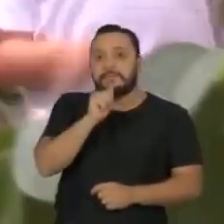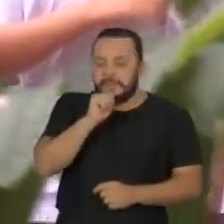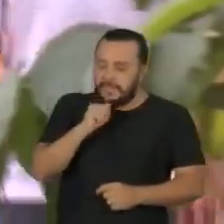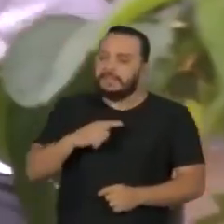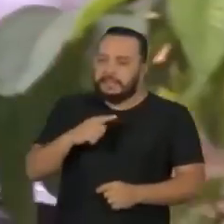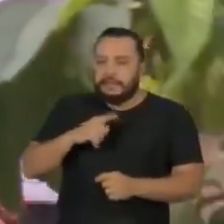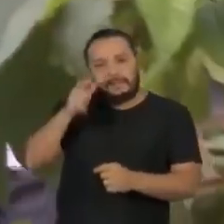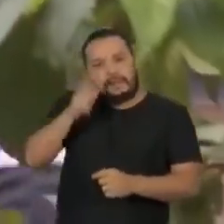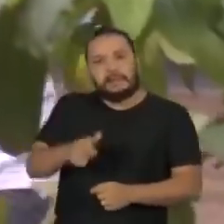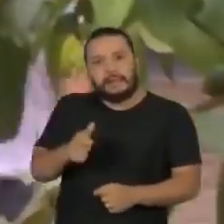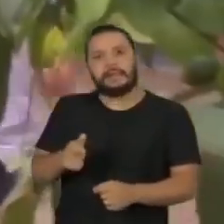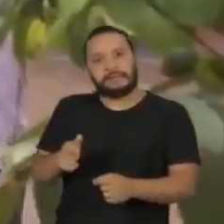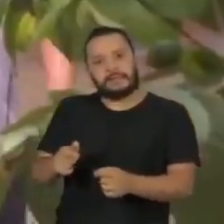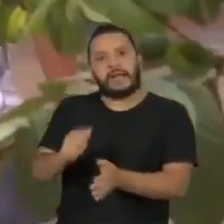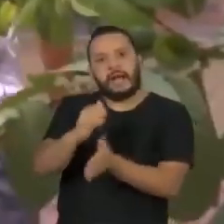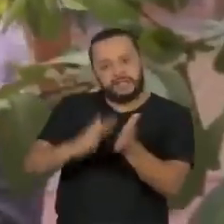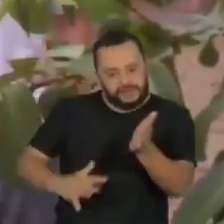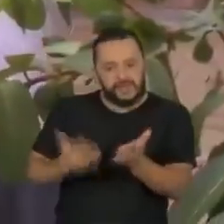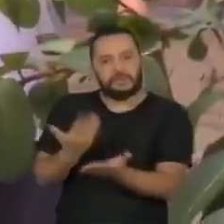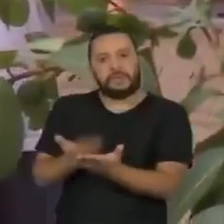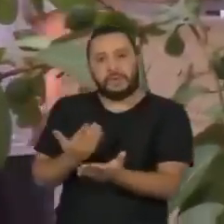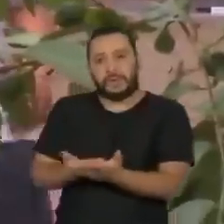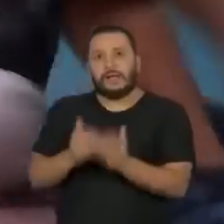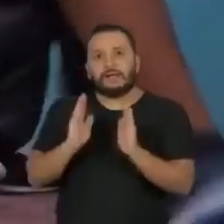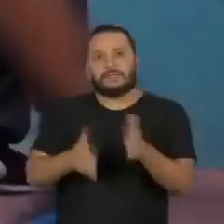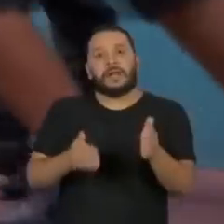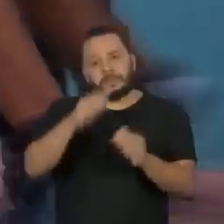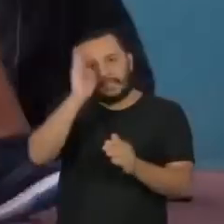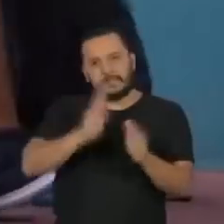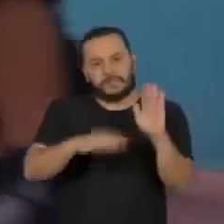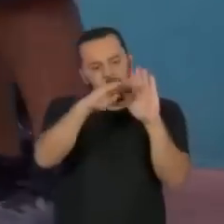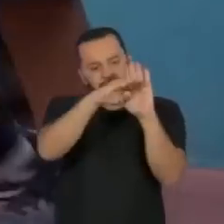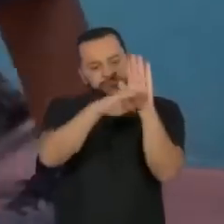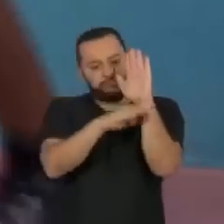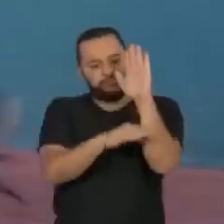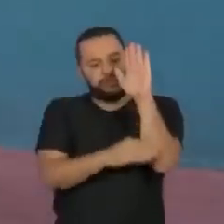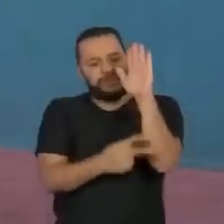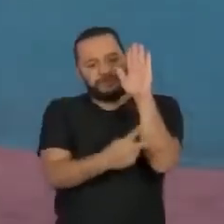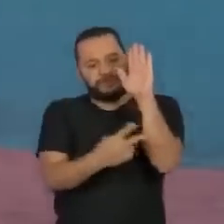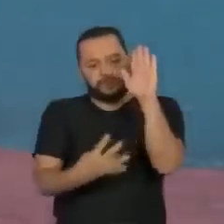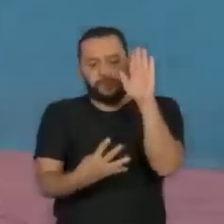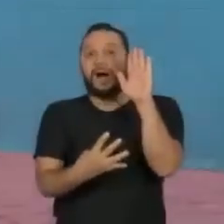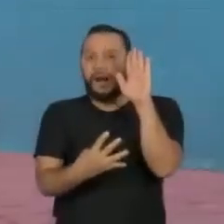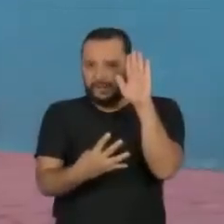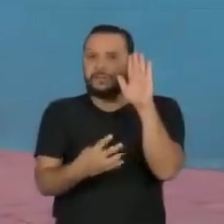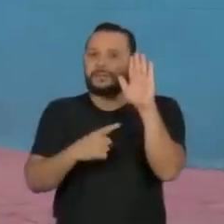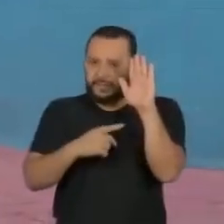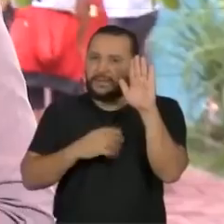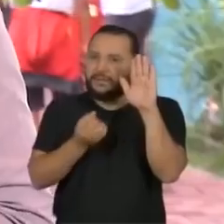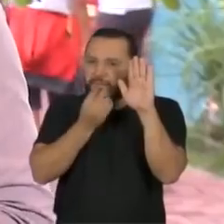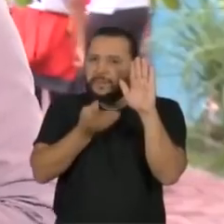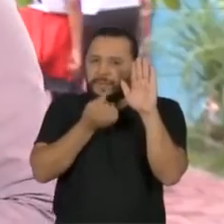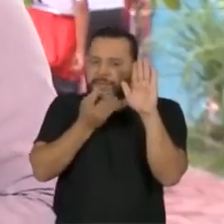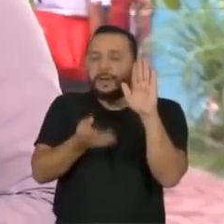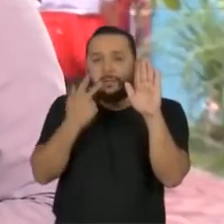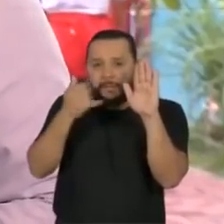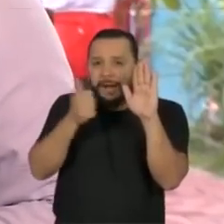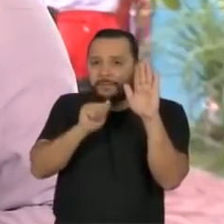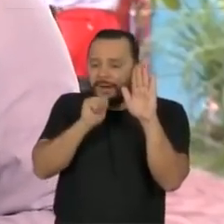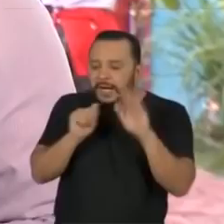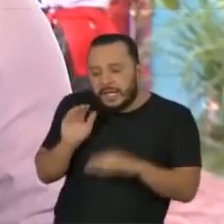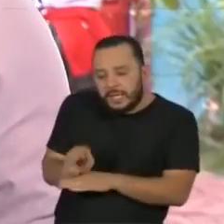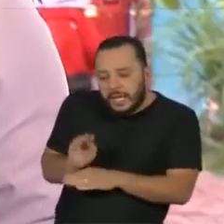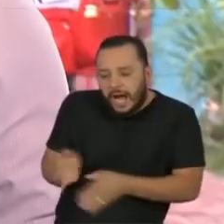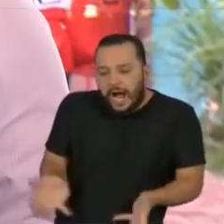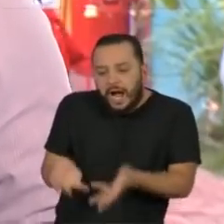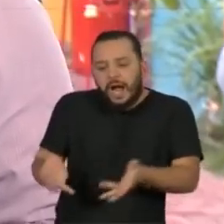o que faz do país o 24º no ranking de 49 países com esse dado disponível. Início de ano letivo vem